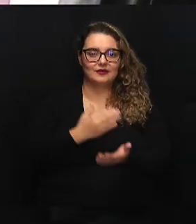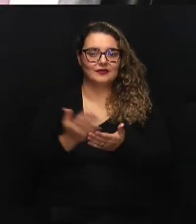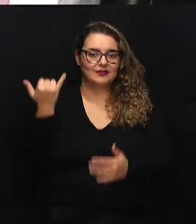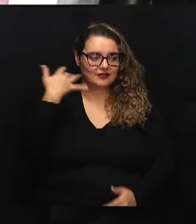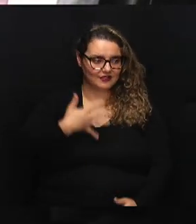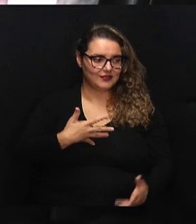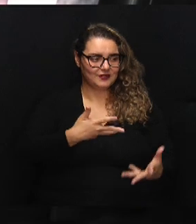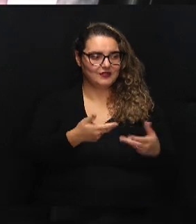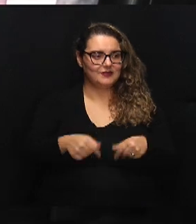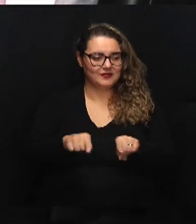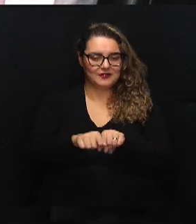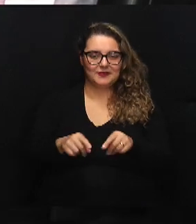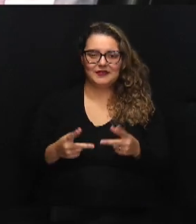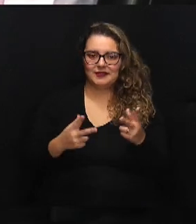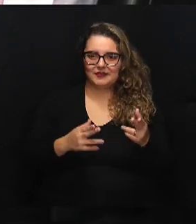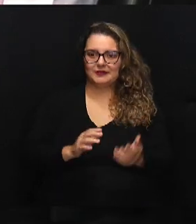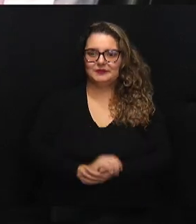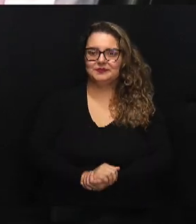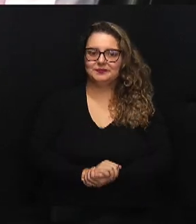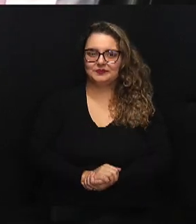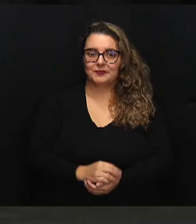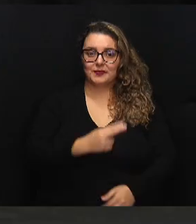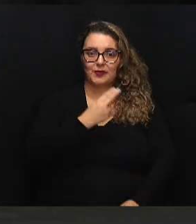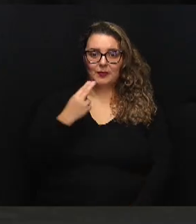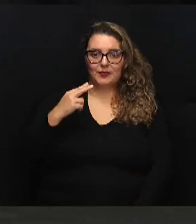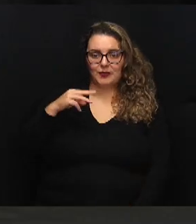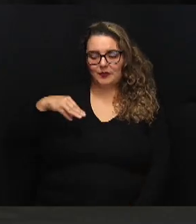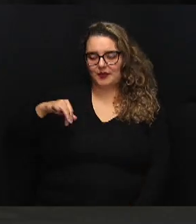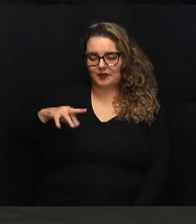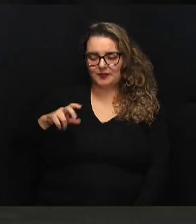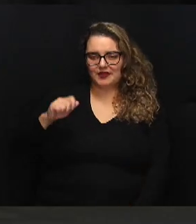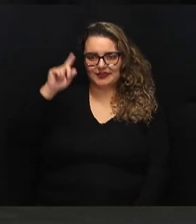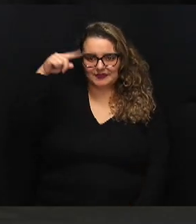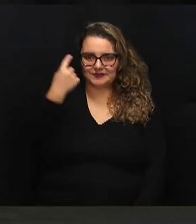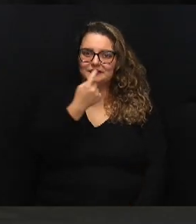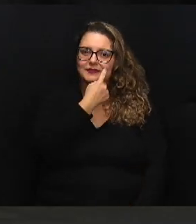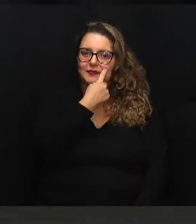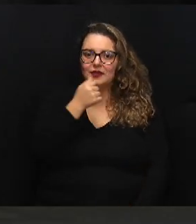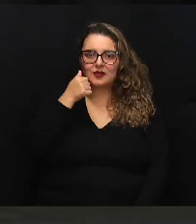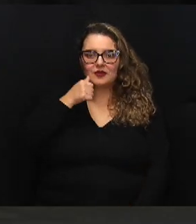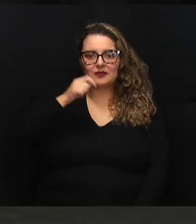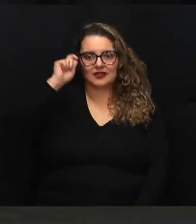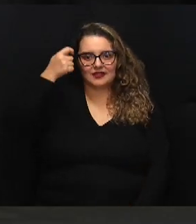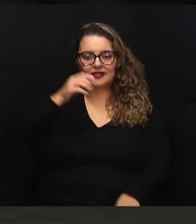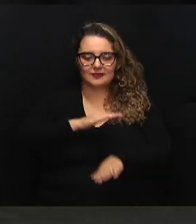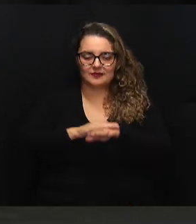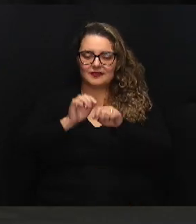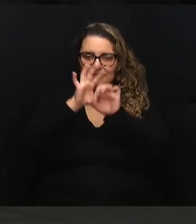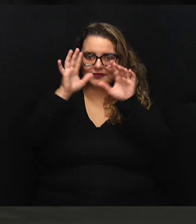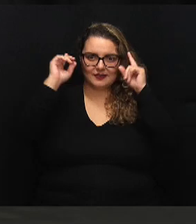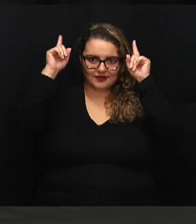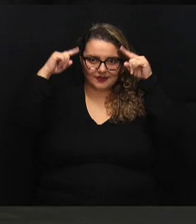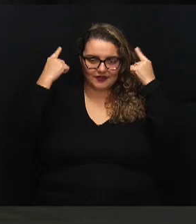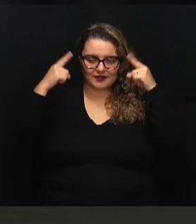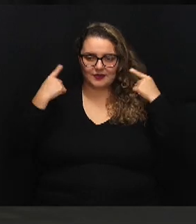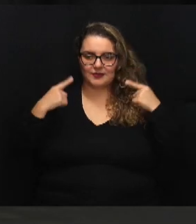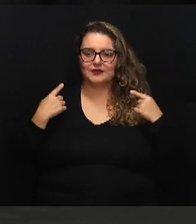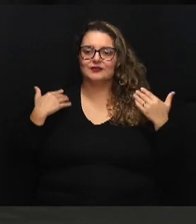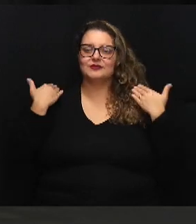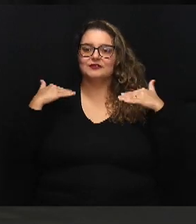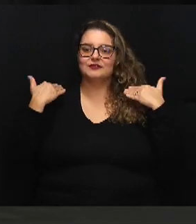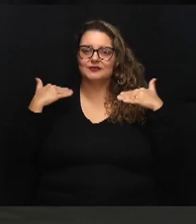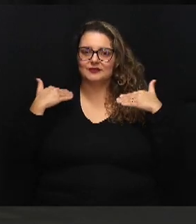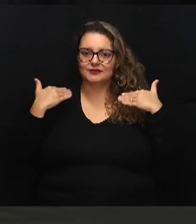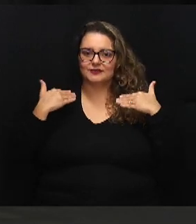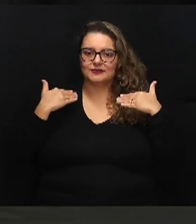convido a fazer o mesmo. O meu nome é Mirna Abreu, eu sou uma mulher negra de pele clara, tenho os cabelos cacheados na altura do